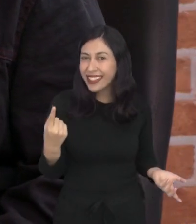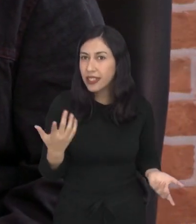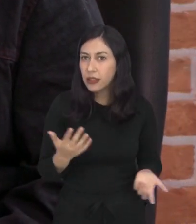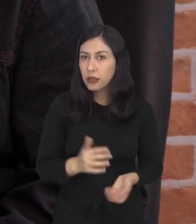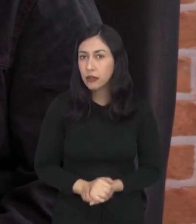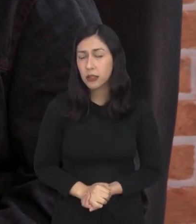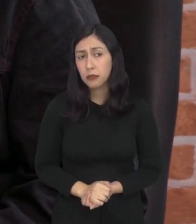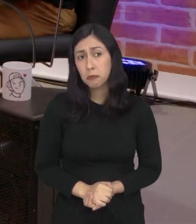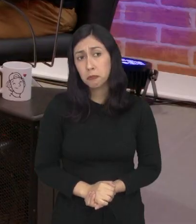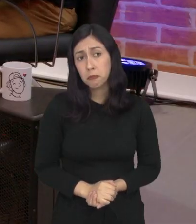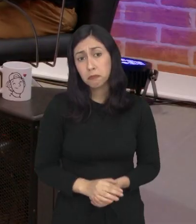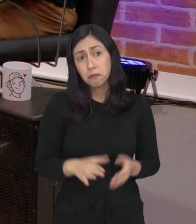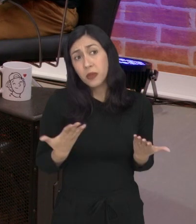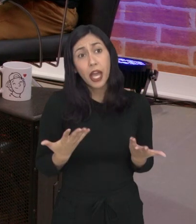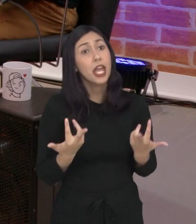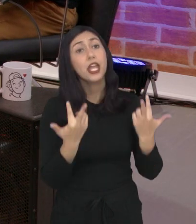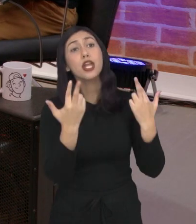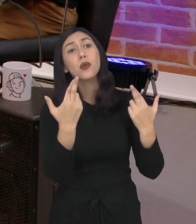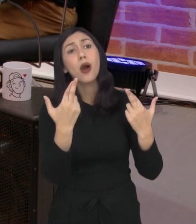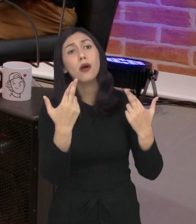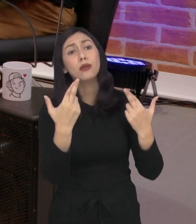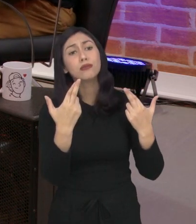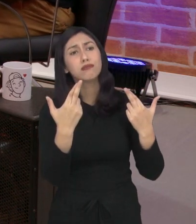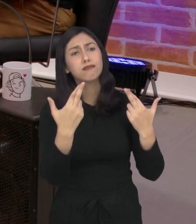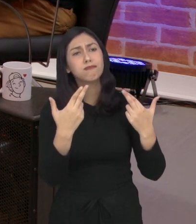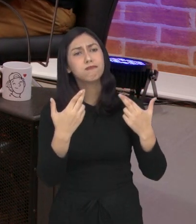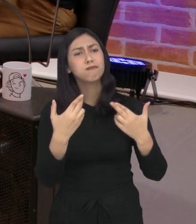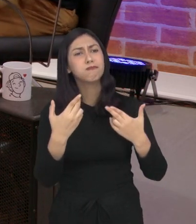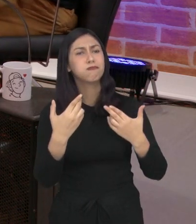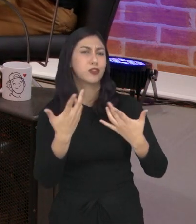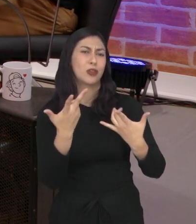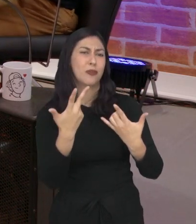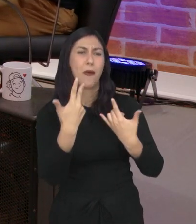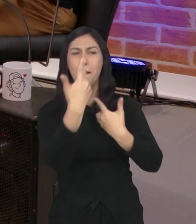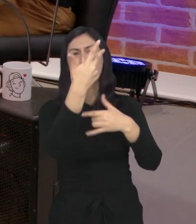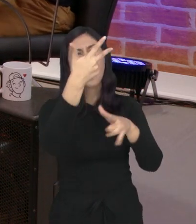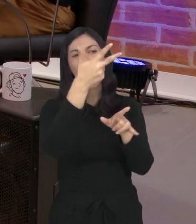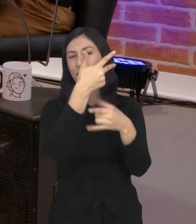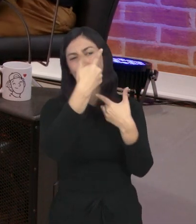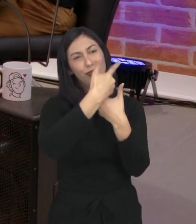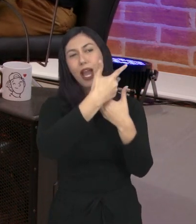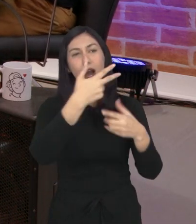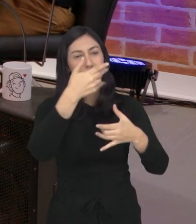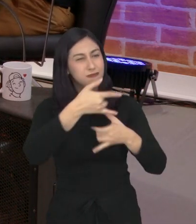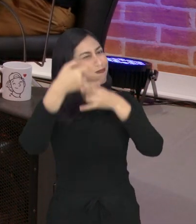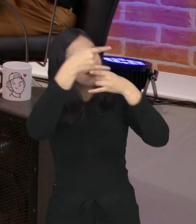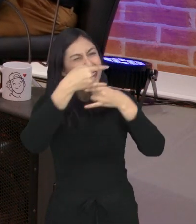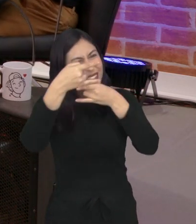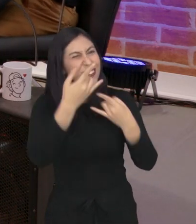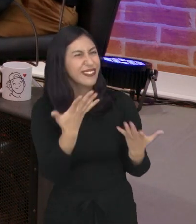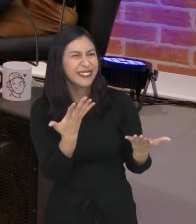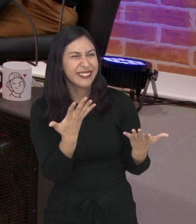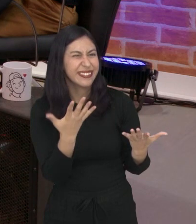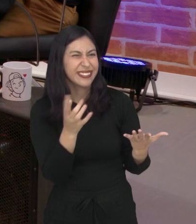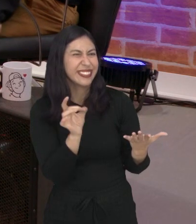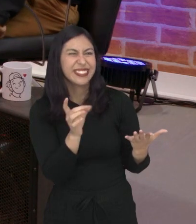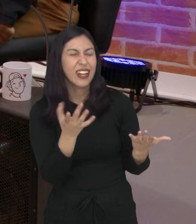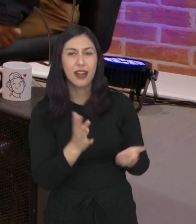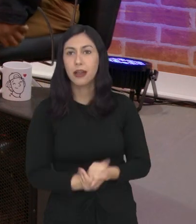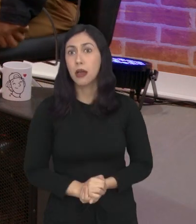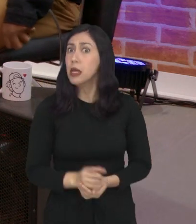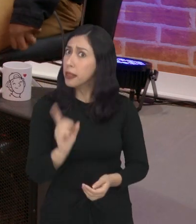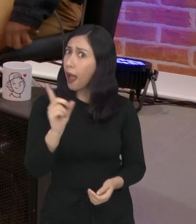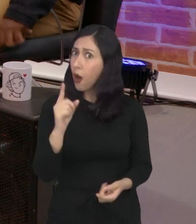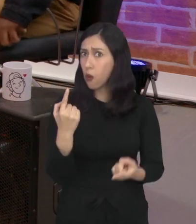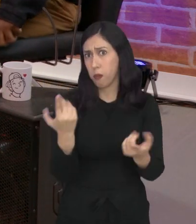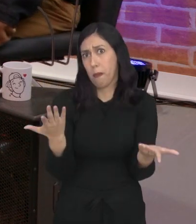É tipo uma reunião no Zoom. Não, porque o cara não tá lá, velho. Eu acho que que é Paulinho, estranho. para, Isso